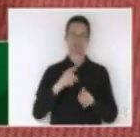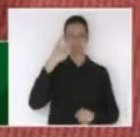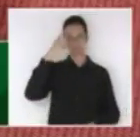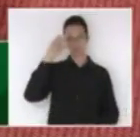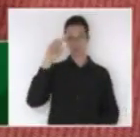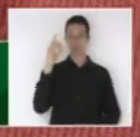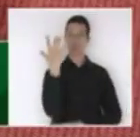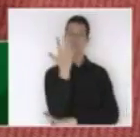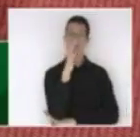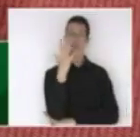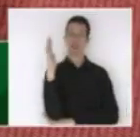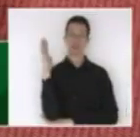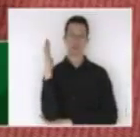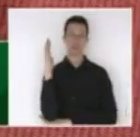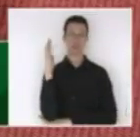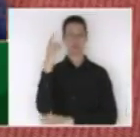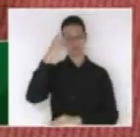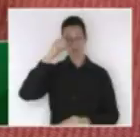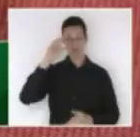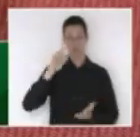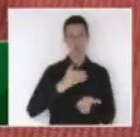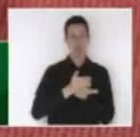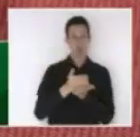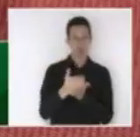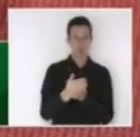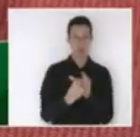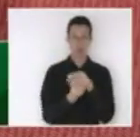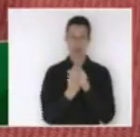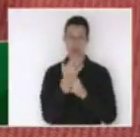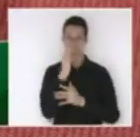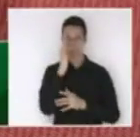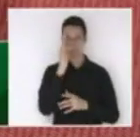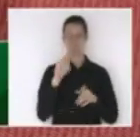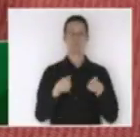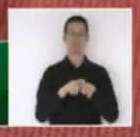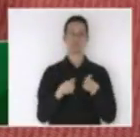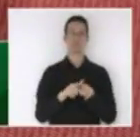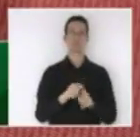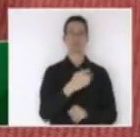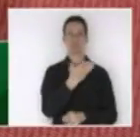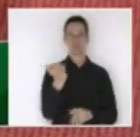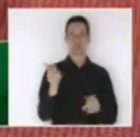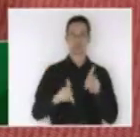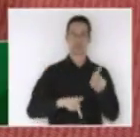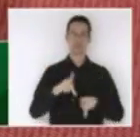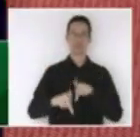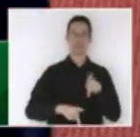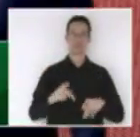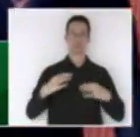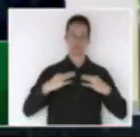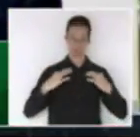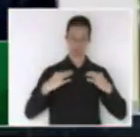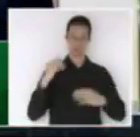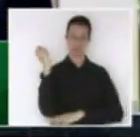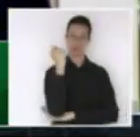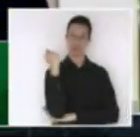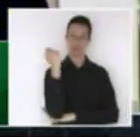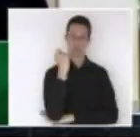começamos a primavera e também ontem pelos nossos gaúchos que vão ter aqui um espaço muito especial. Obrigado, senhor presidente.